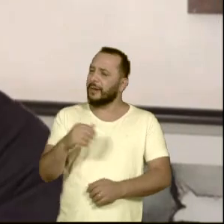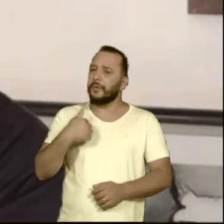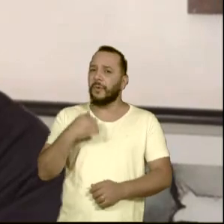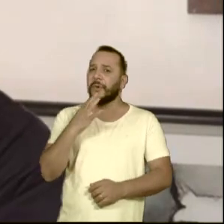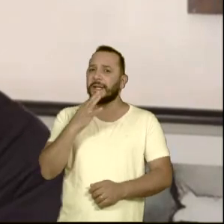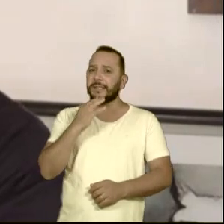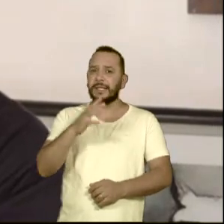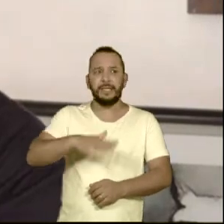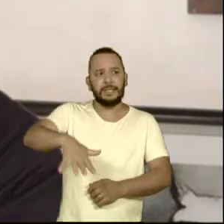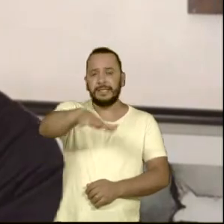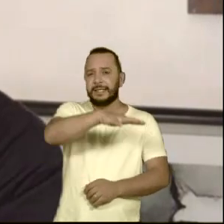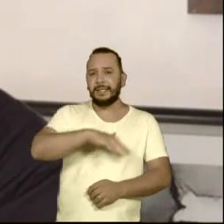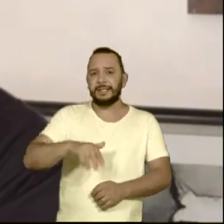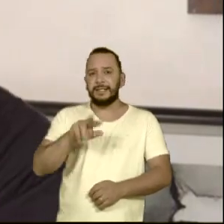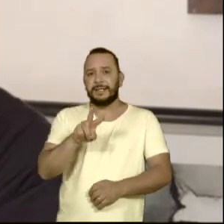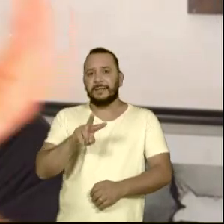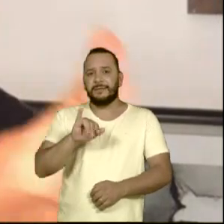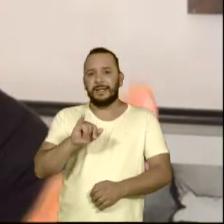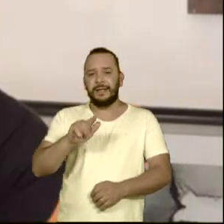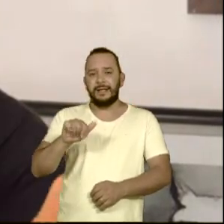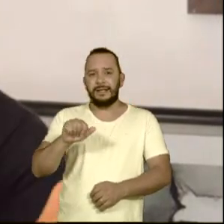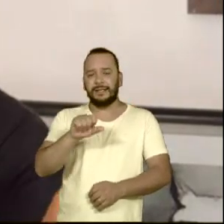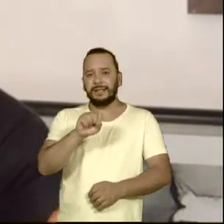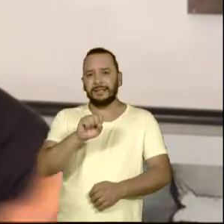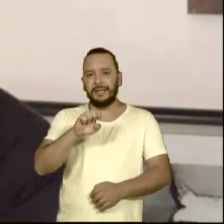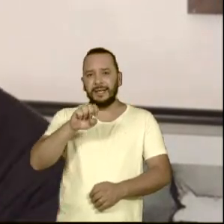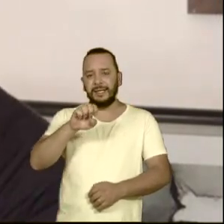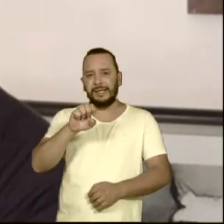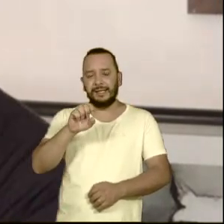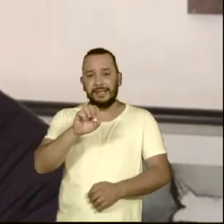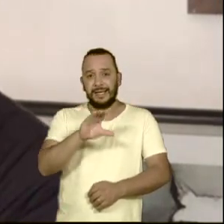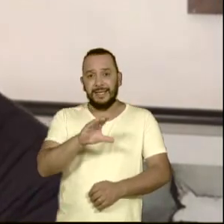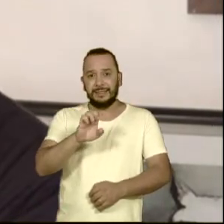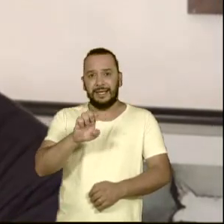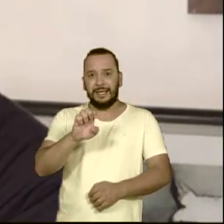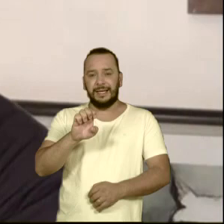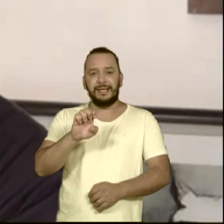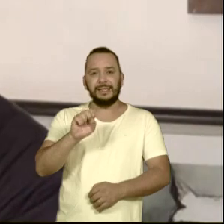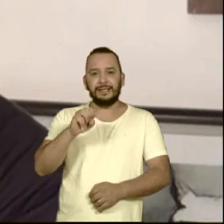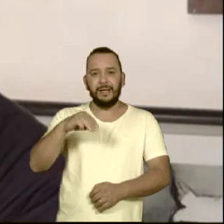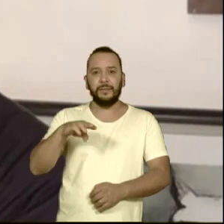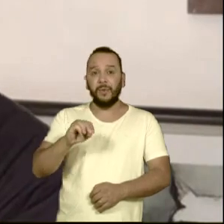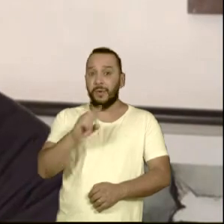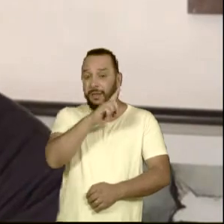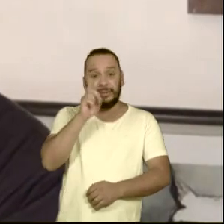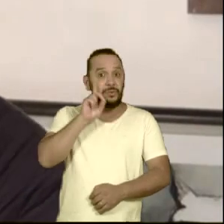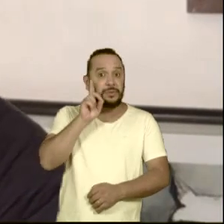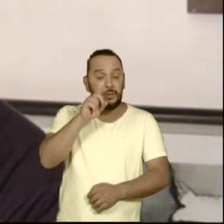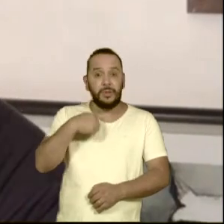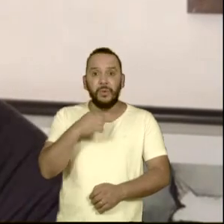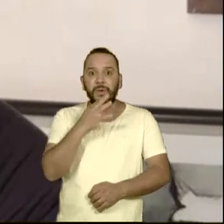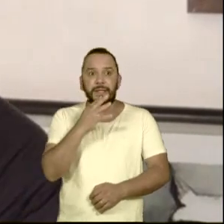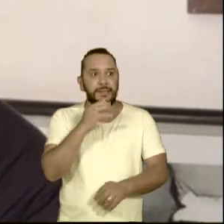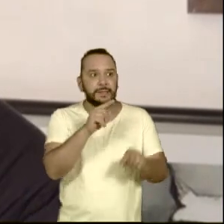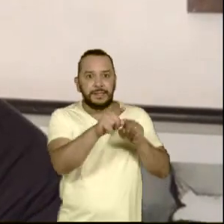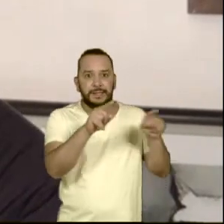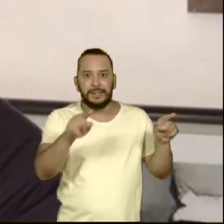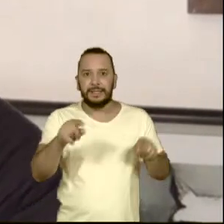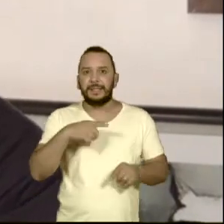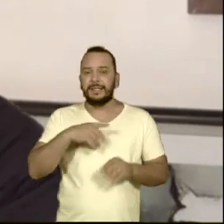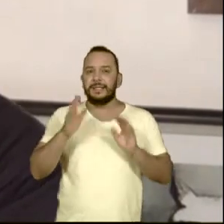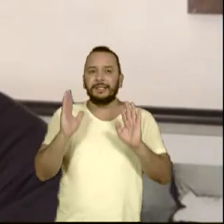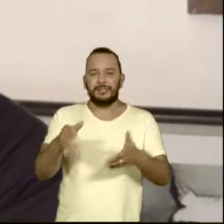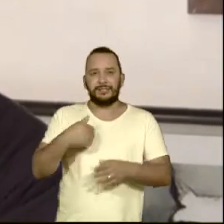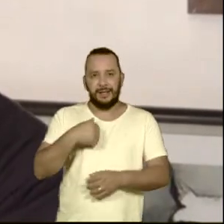set do Vila Sassu americano, onde eu estive com os manipuladores originais dos bonecos. Eu tive a honra de conhecer vivo o Carol